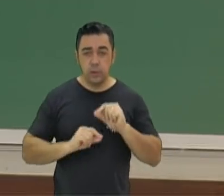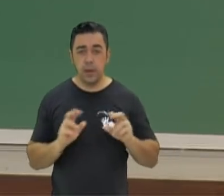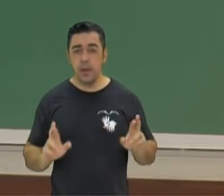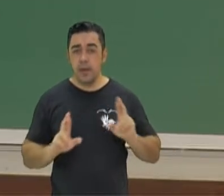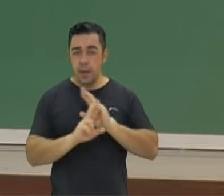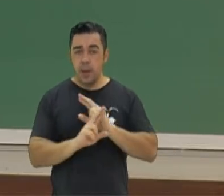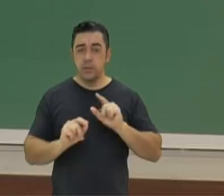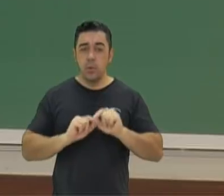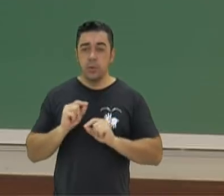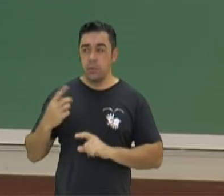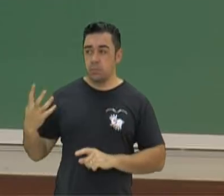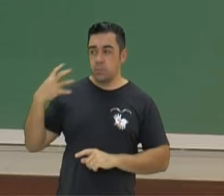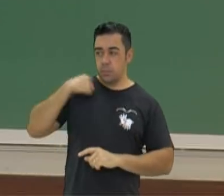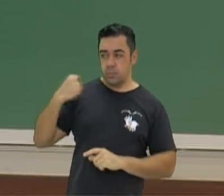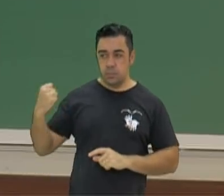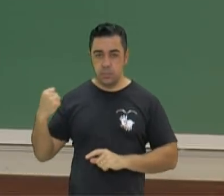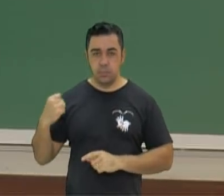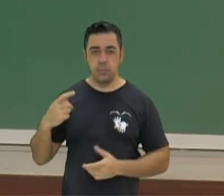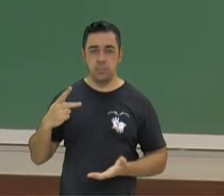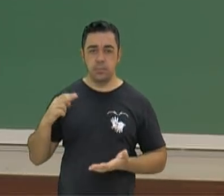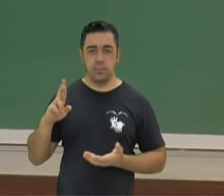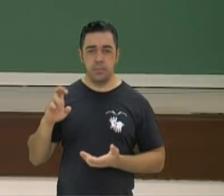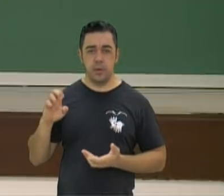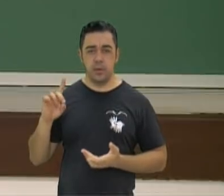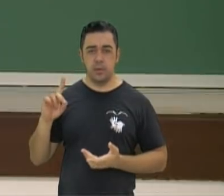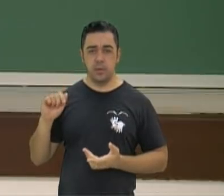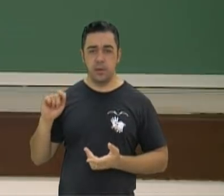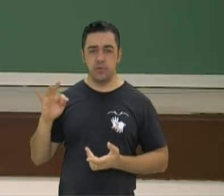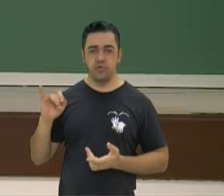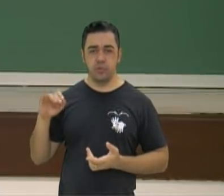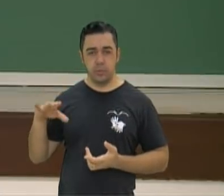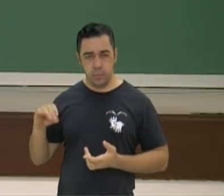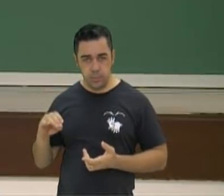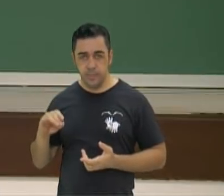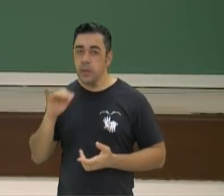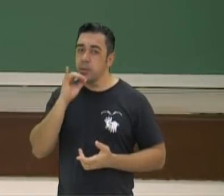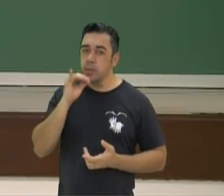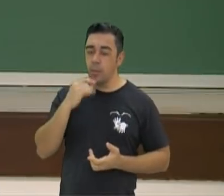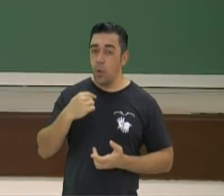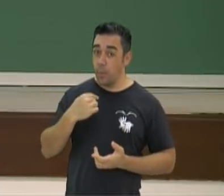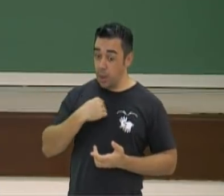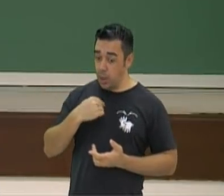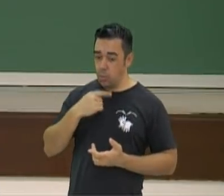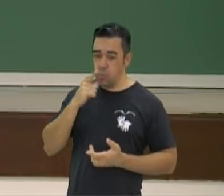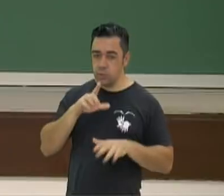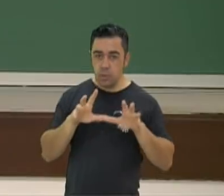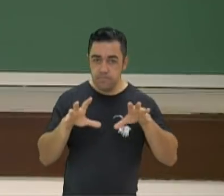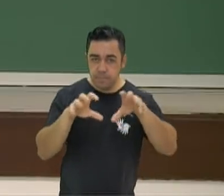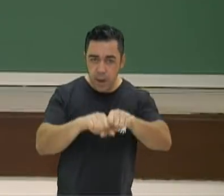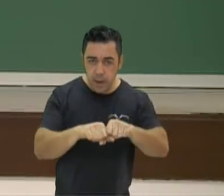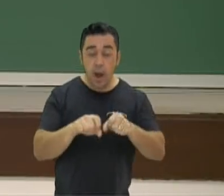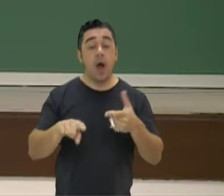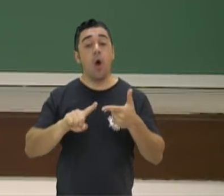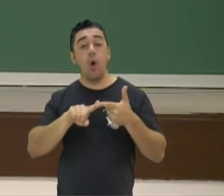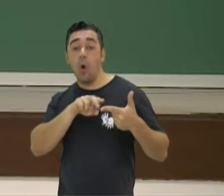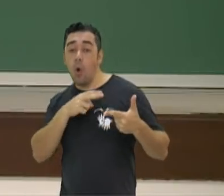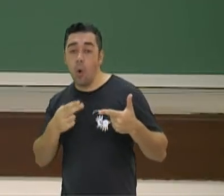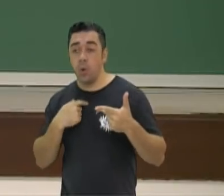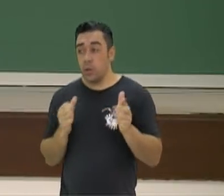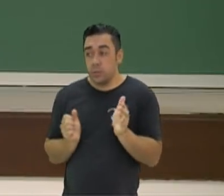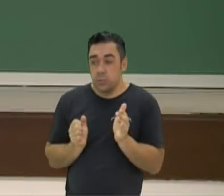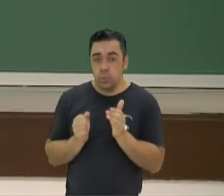com predatismo. Ou para o animal aqui se transformar num predador melhor, ou para ele se esconder do predador dele, né?